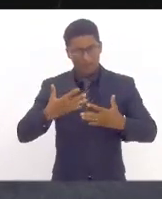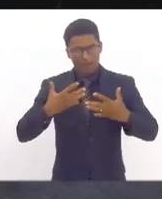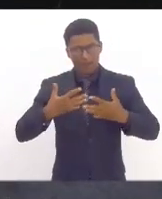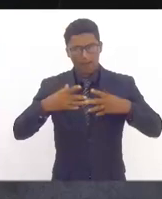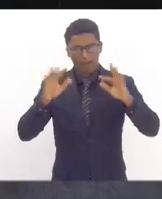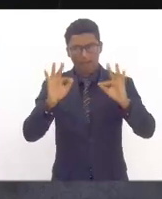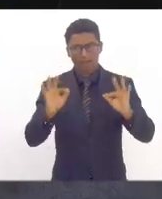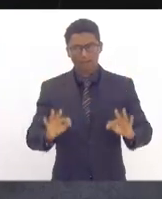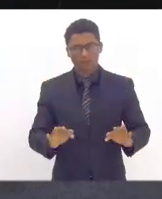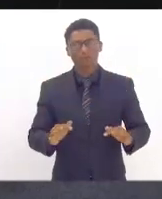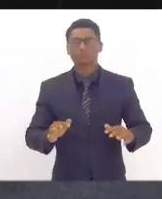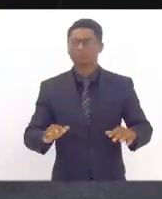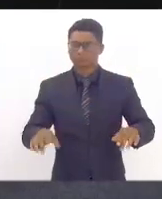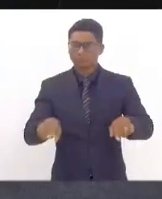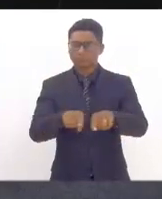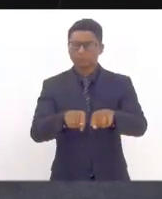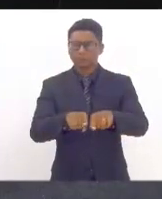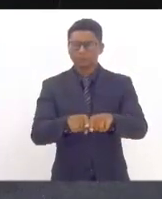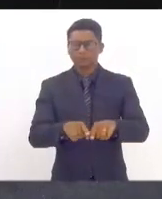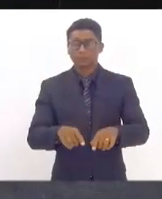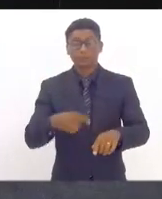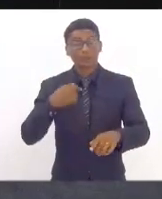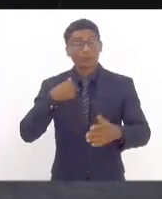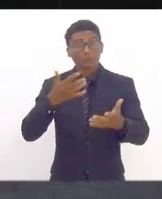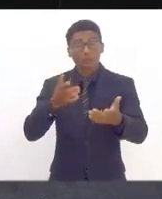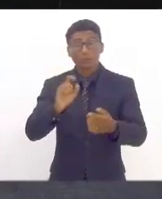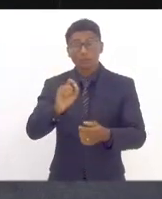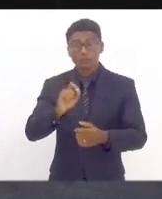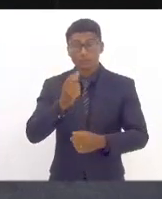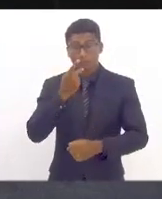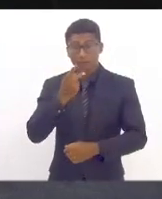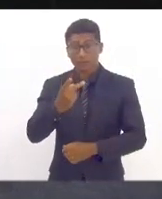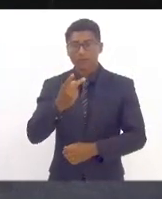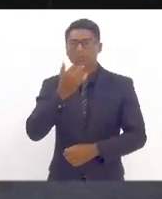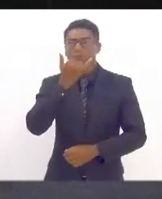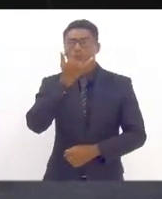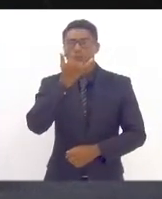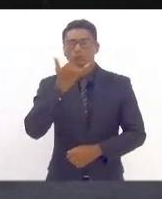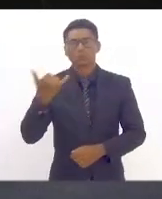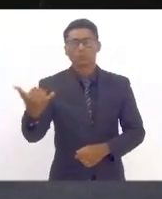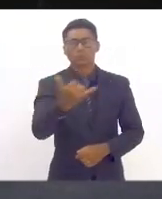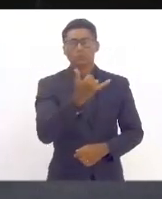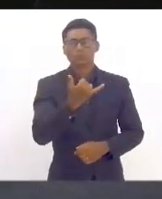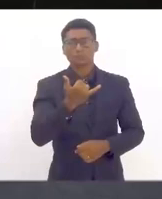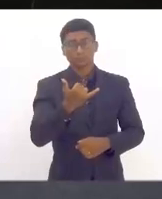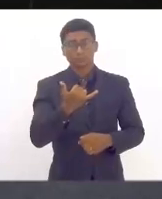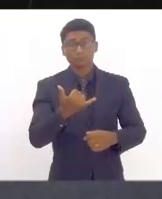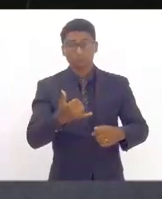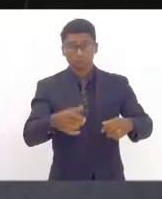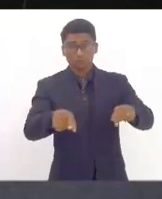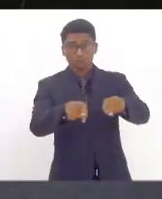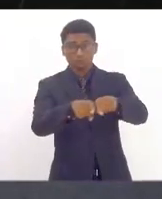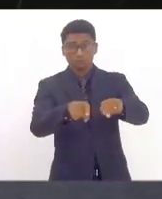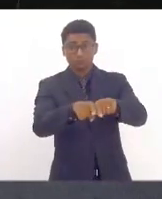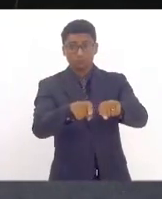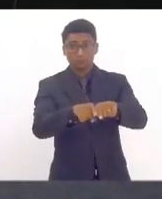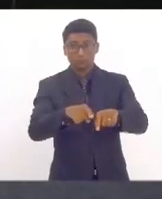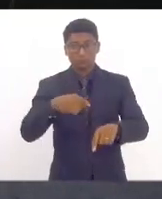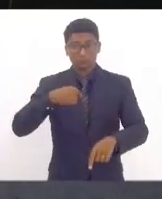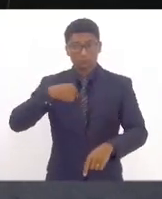é só para entretenimento eu queria fazer uma falha aqui pedir desculpa a gente já começar a fazer a minha